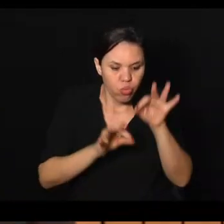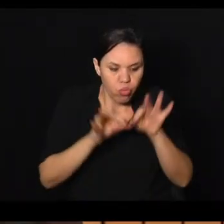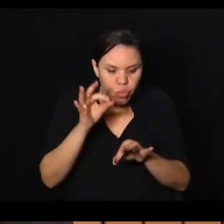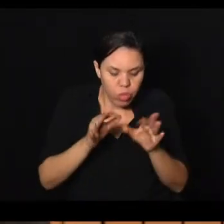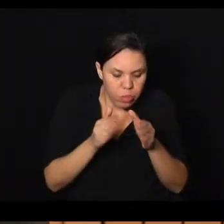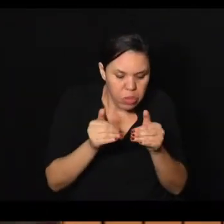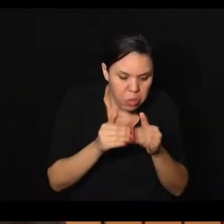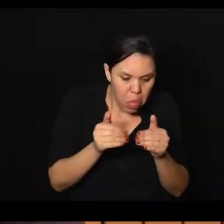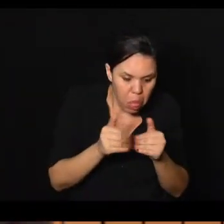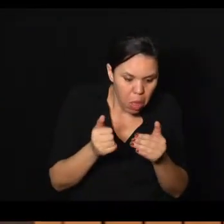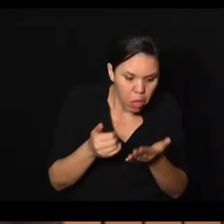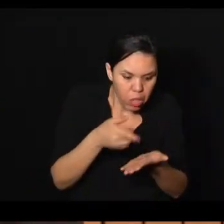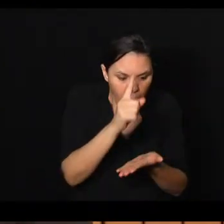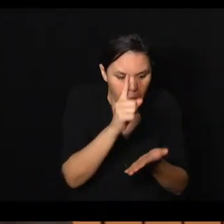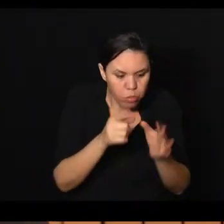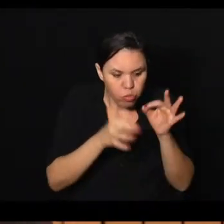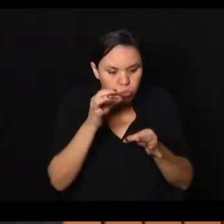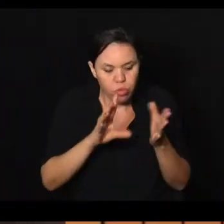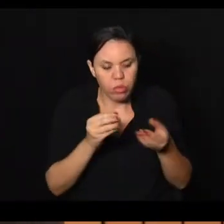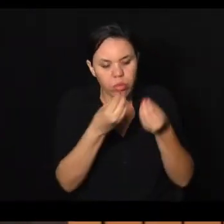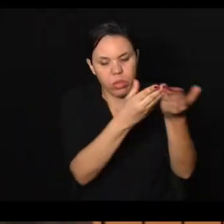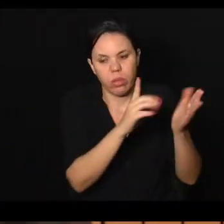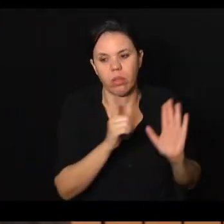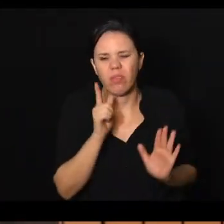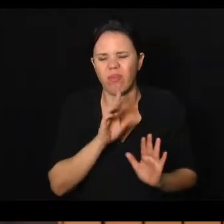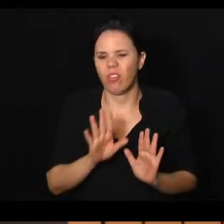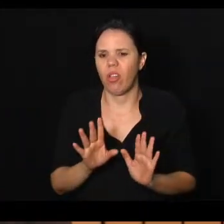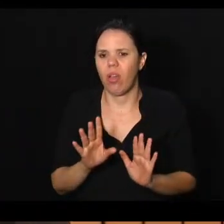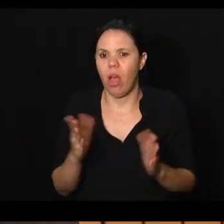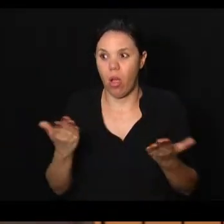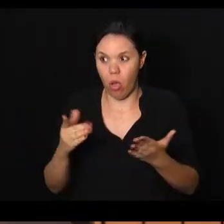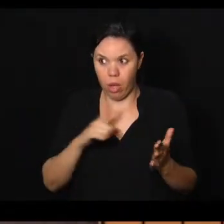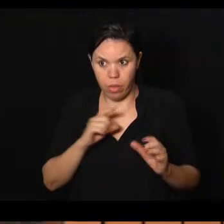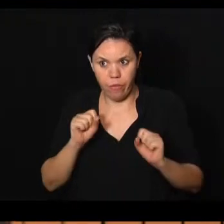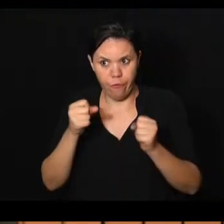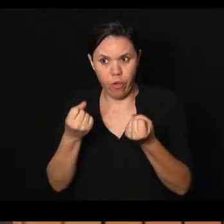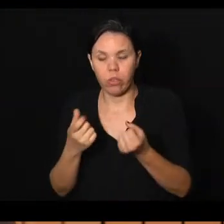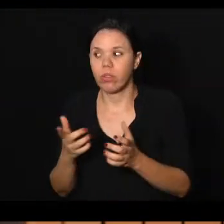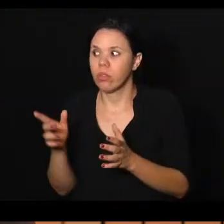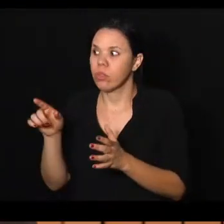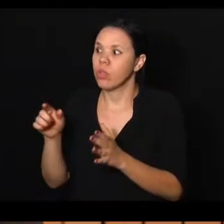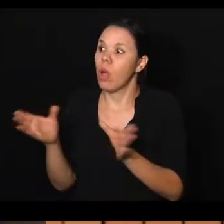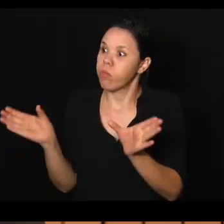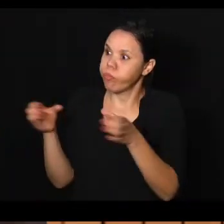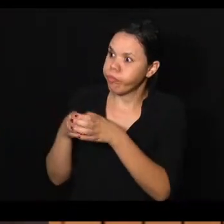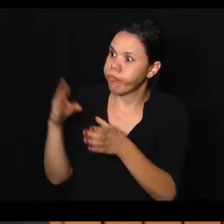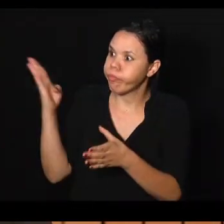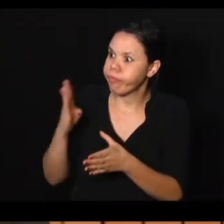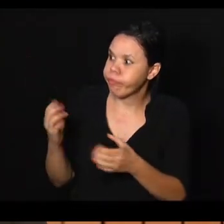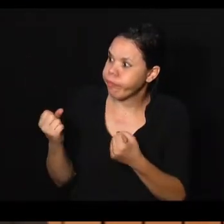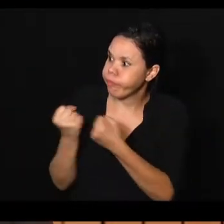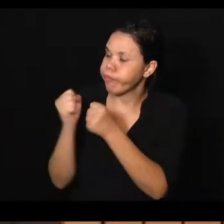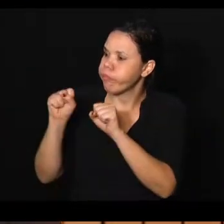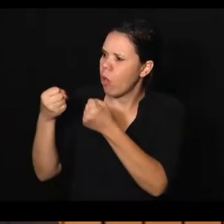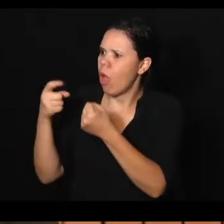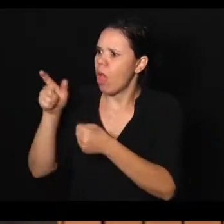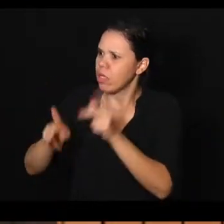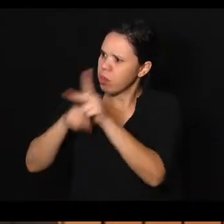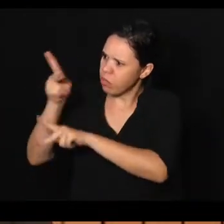Estamos vindo agora com uma coordenação nacional das pessoas com doenças raras. Os raros